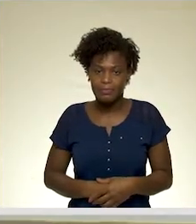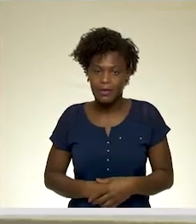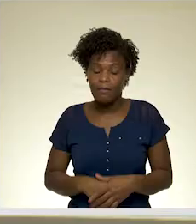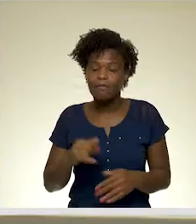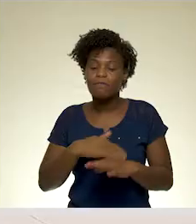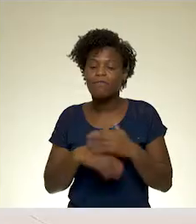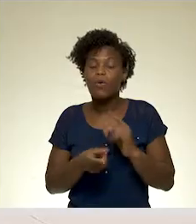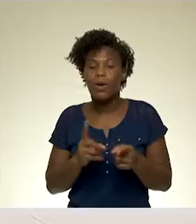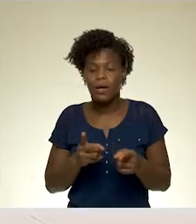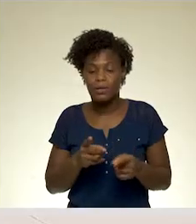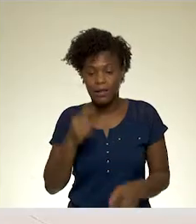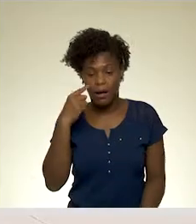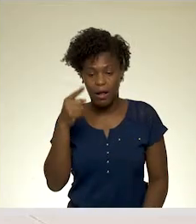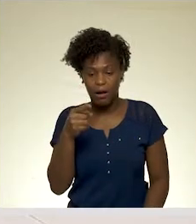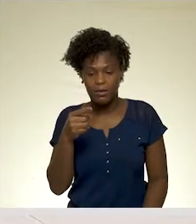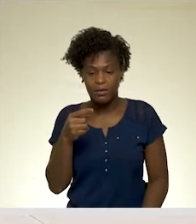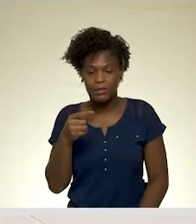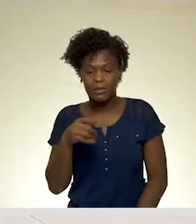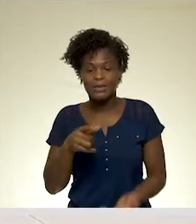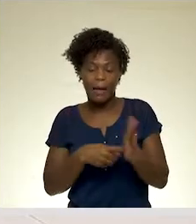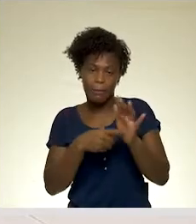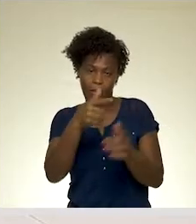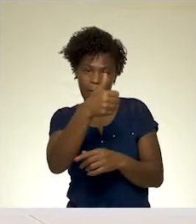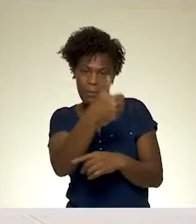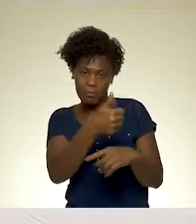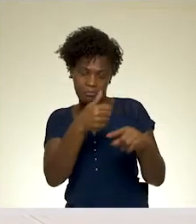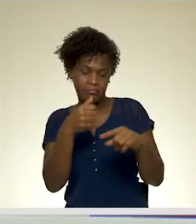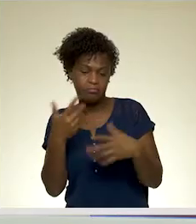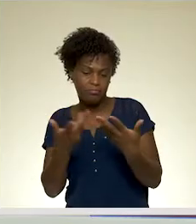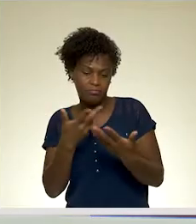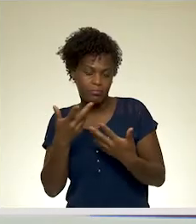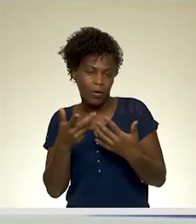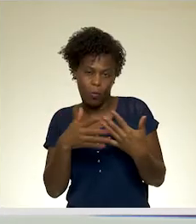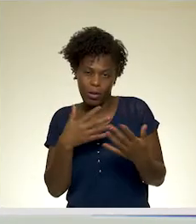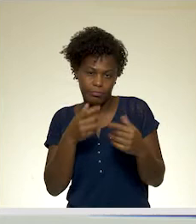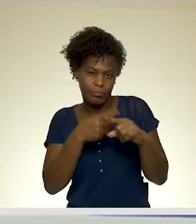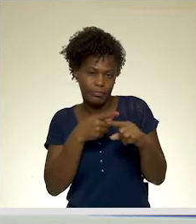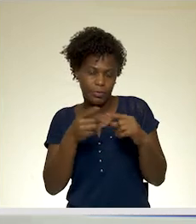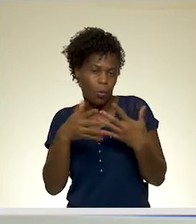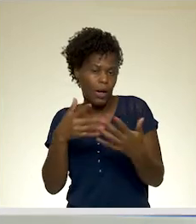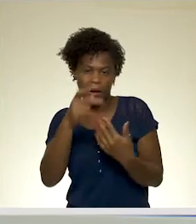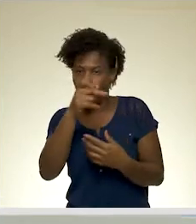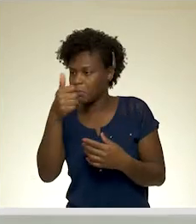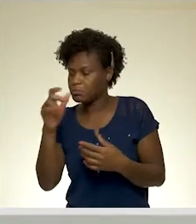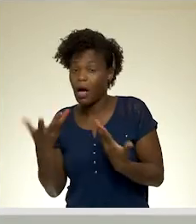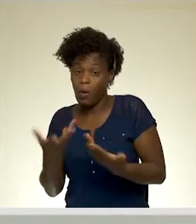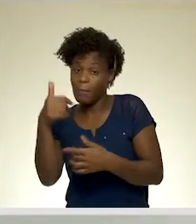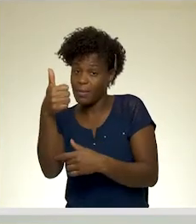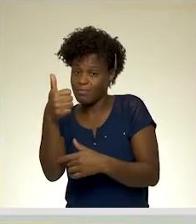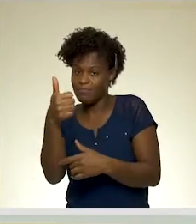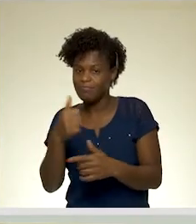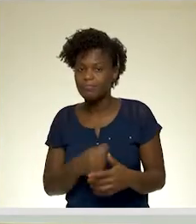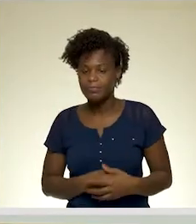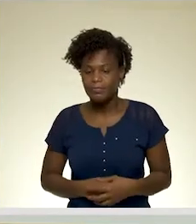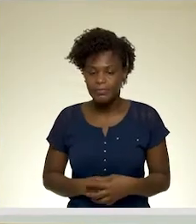vamos fazer? Aqui, vamos multiplicar por uma letra qualquer.